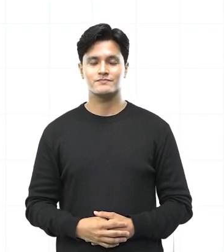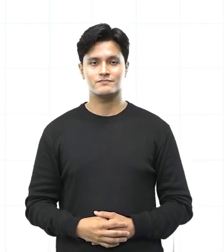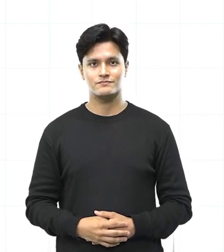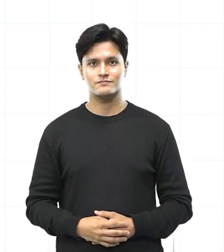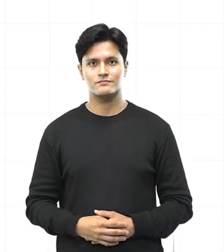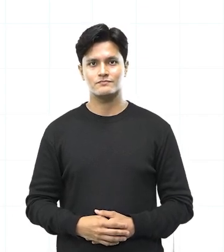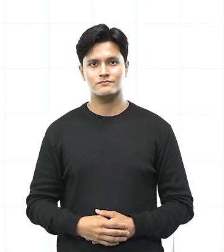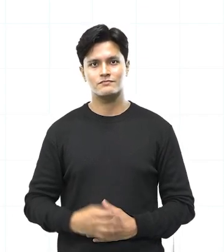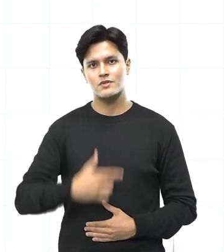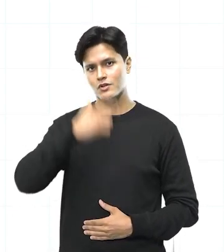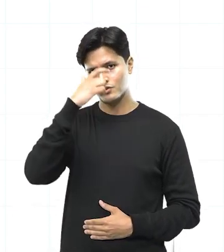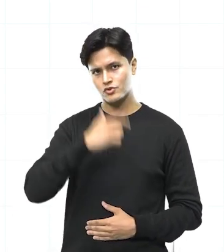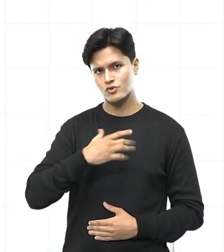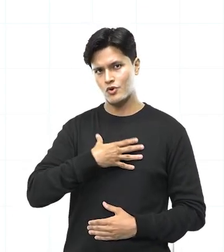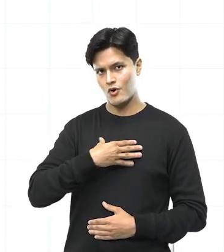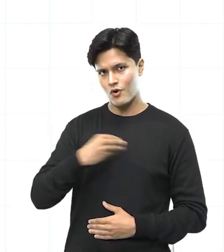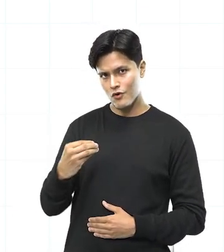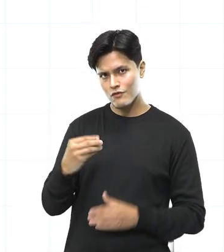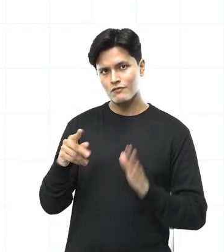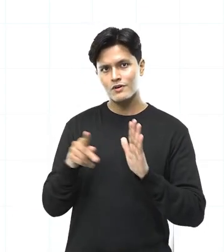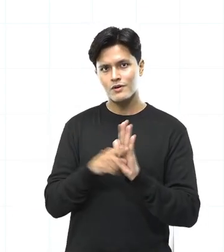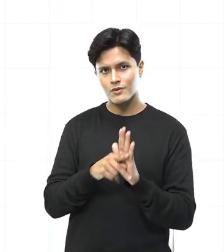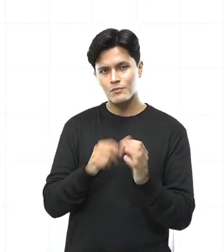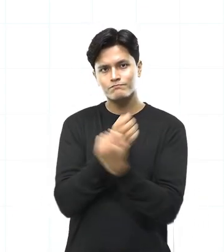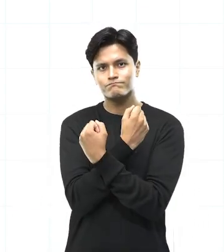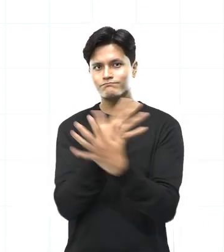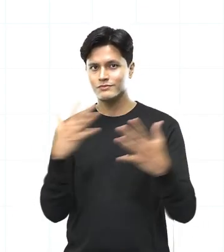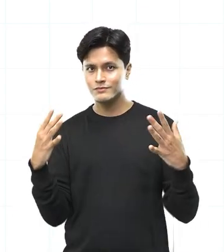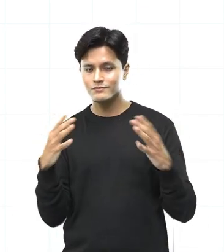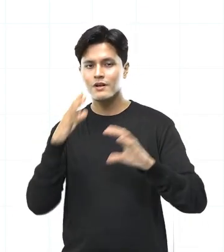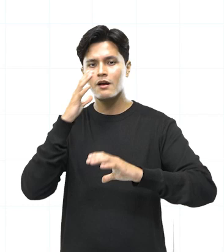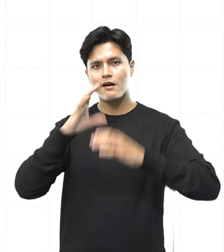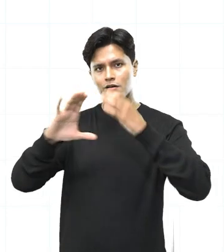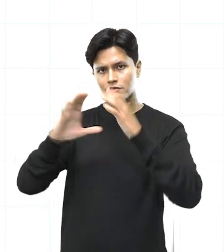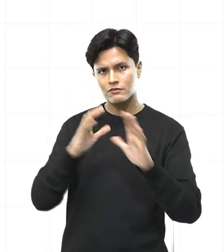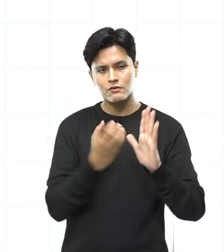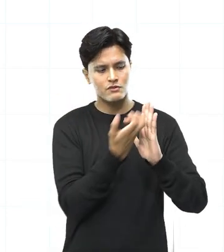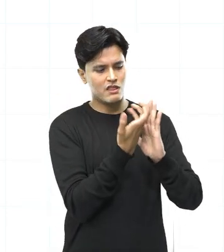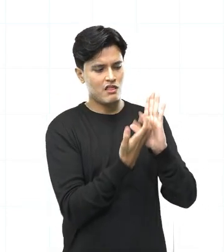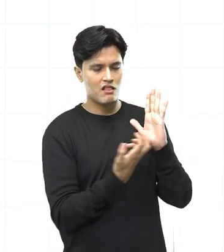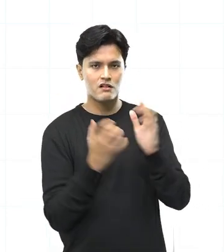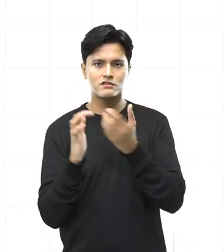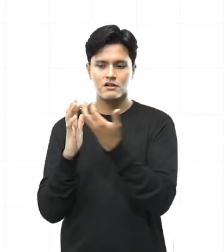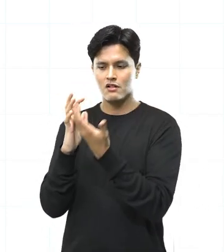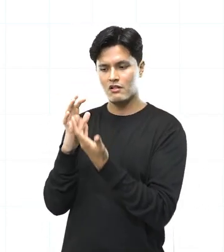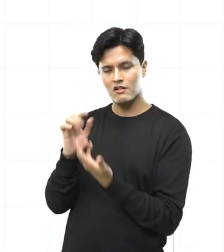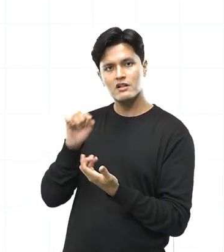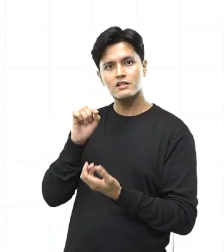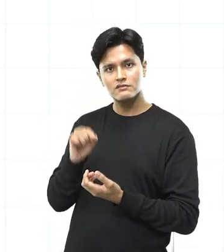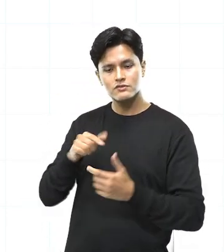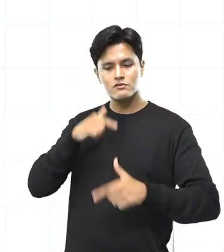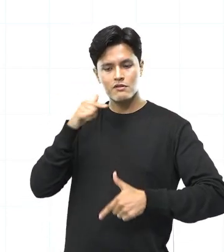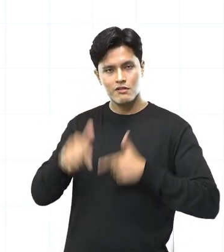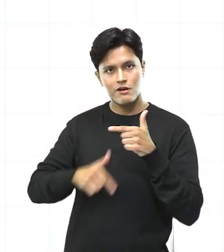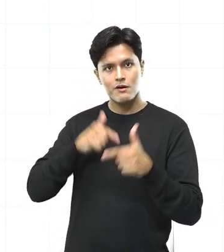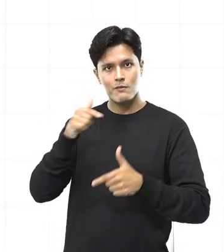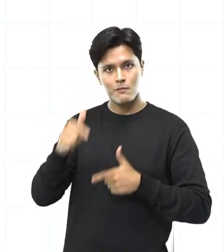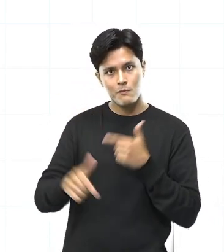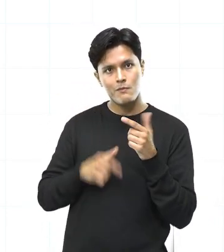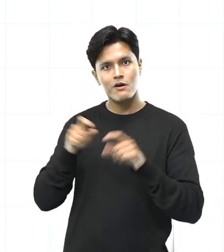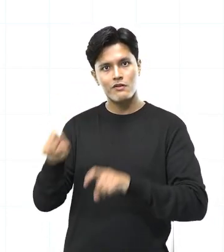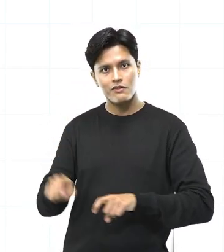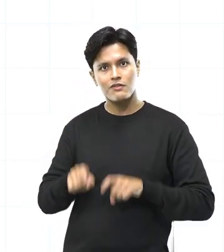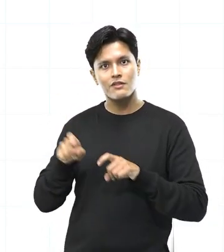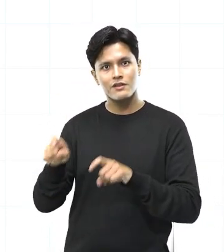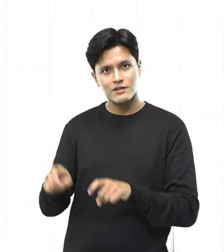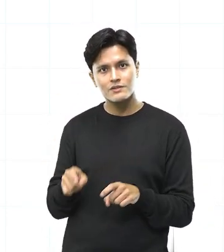Sou fio das mata, cantor da mão grossa, trabalho na roça de inverno e de estio.